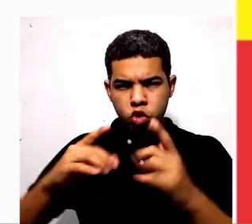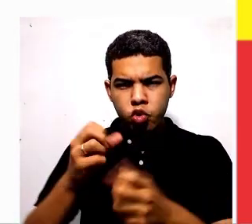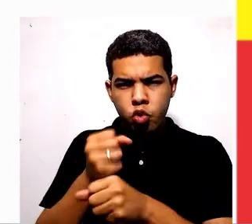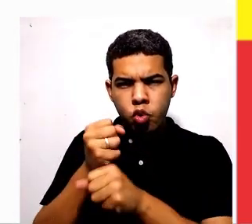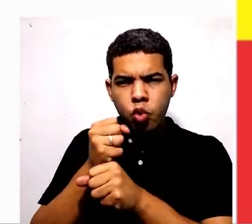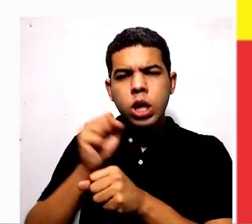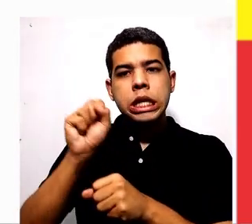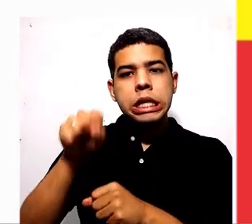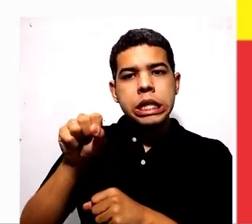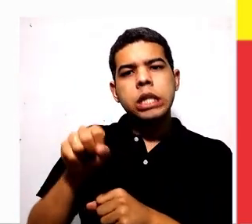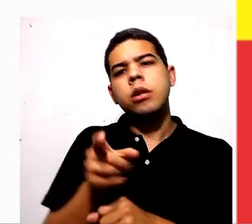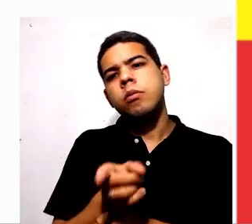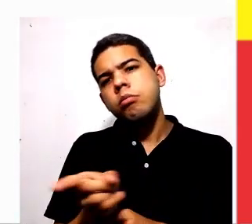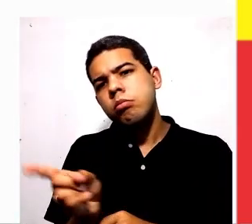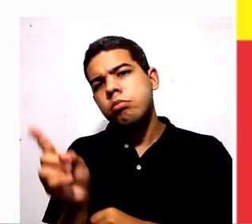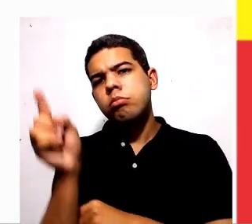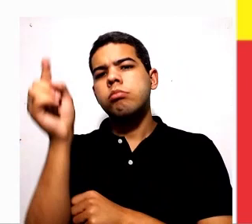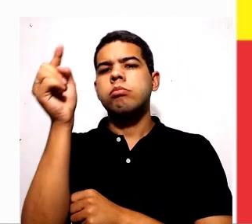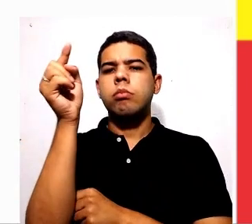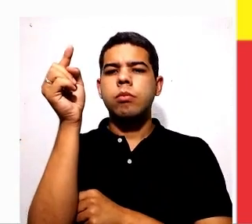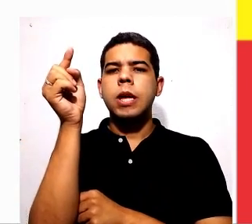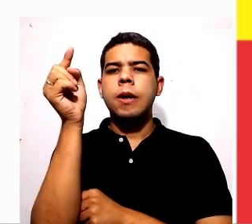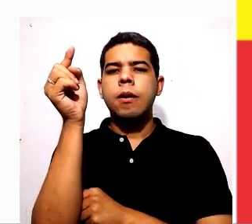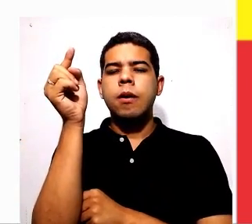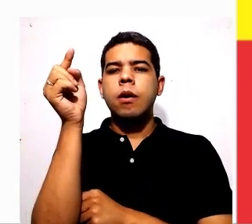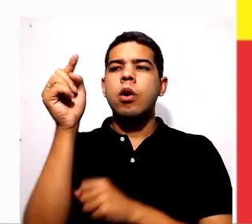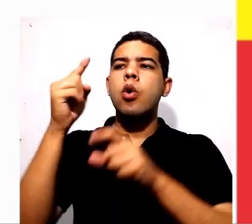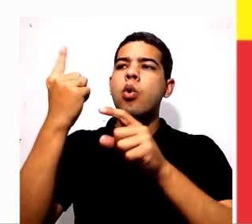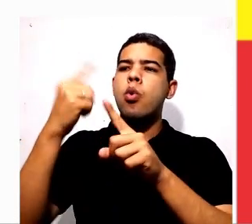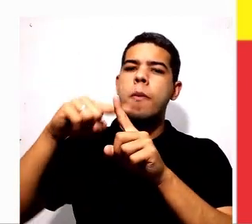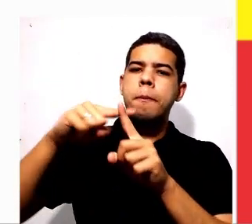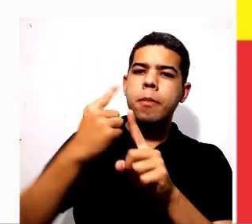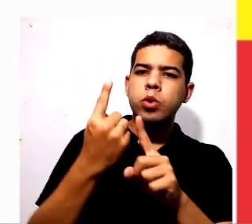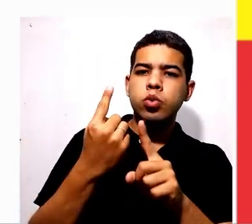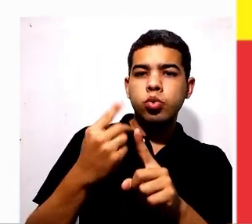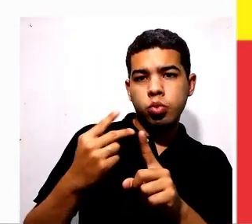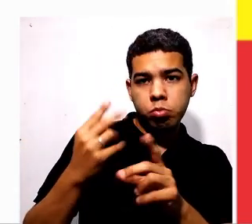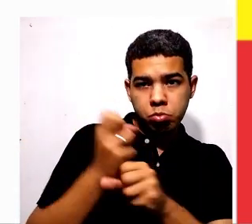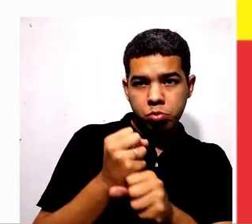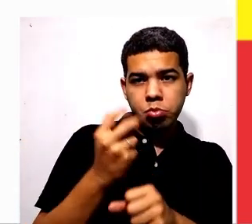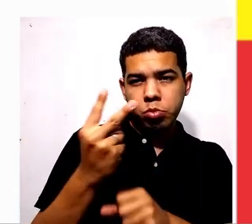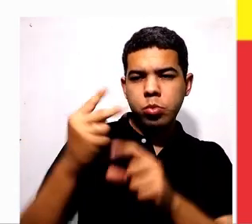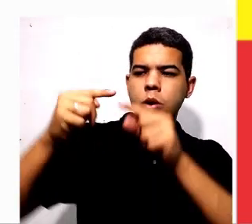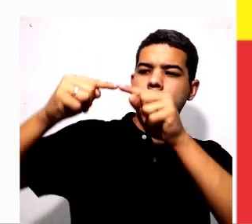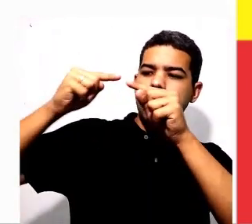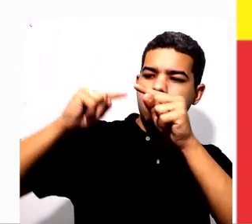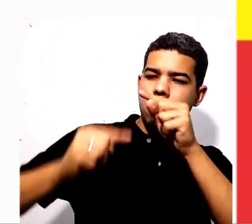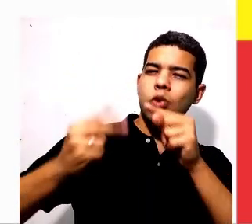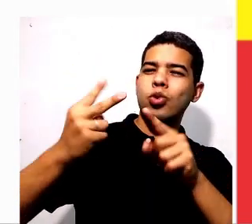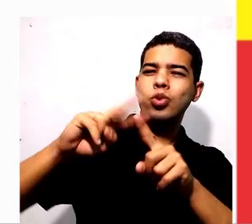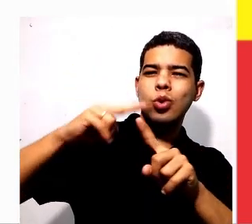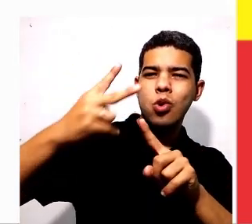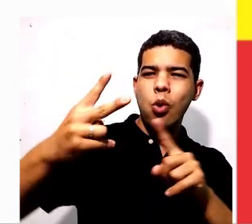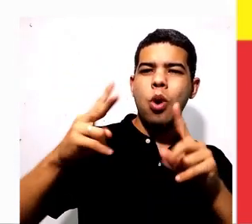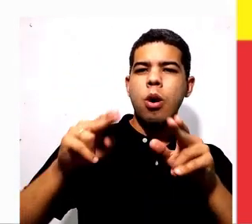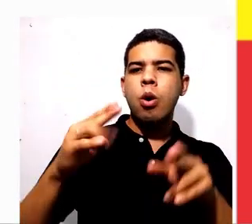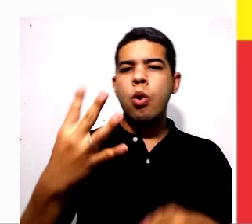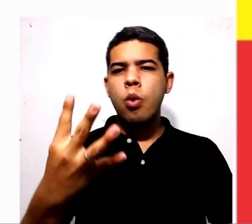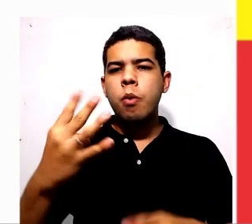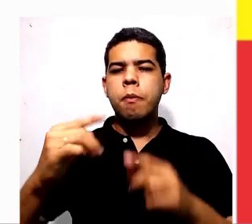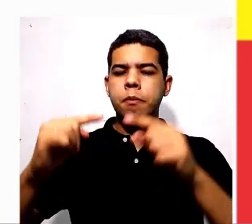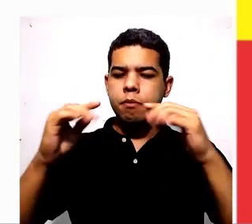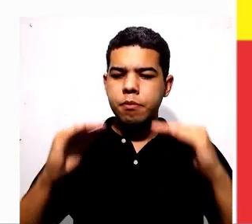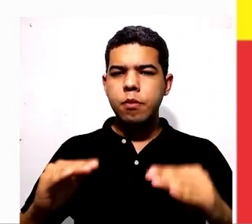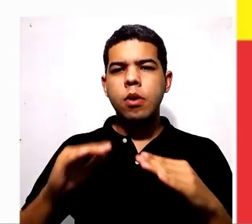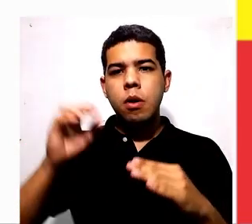mais uma figura? Sim, então você adiciona 1. Então, vai para cima. 1 mais 1, 2. Vem para baixo, ó, 2 ao quadrado é